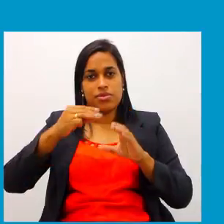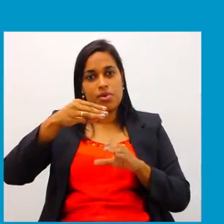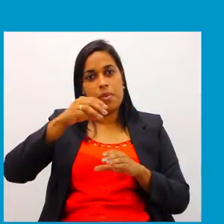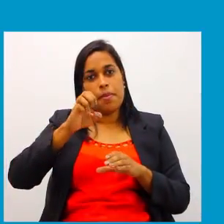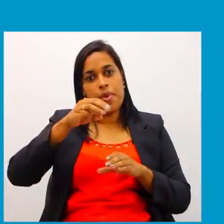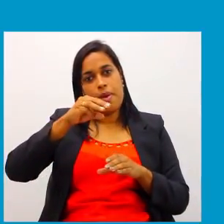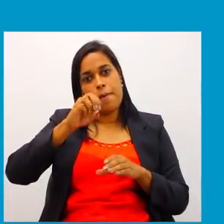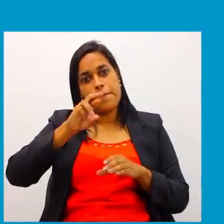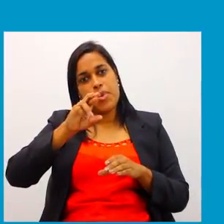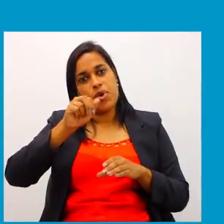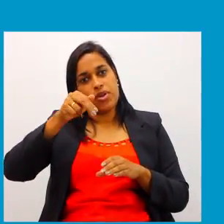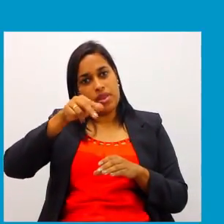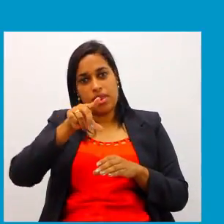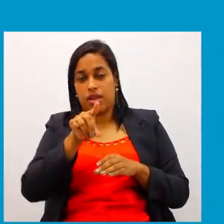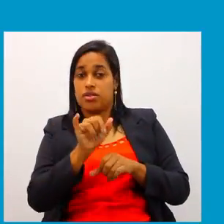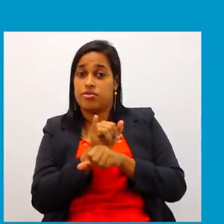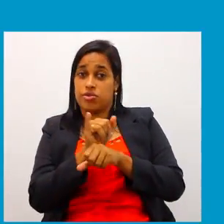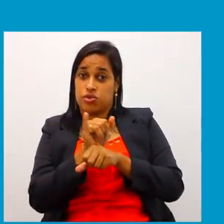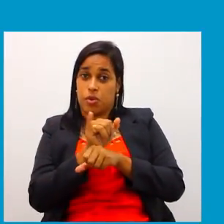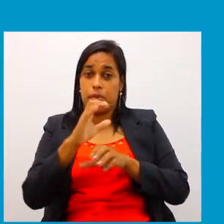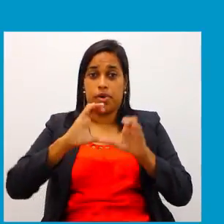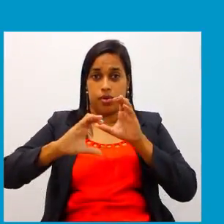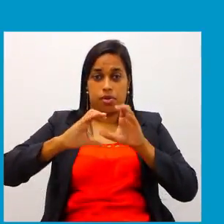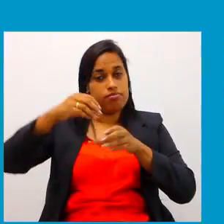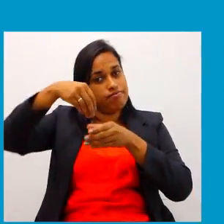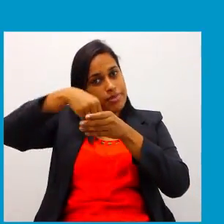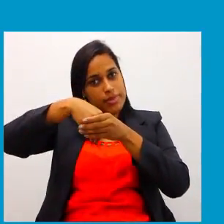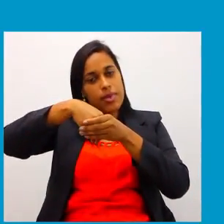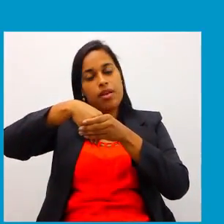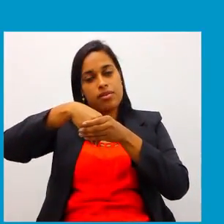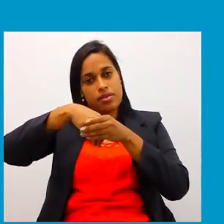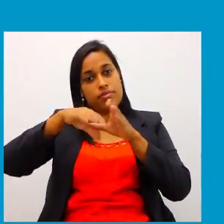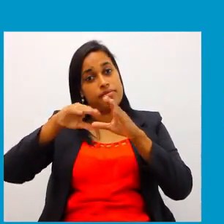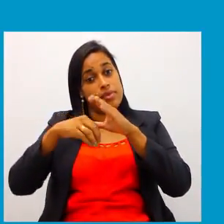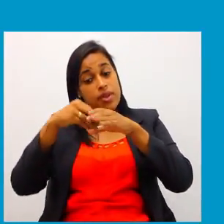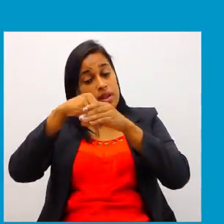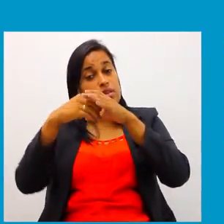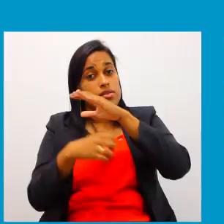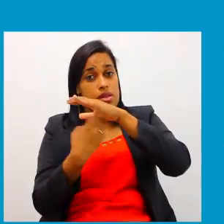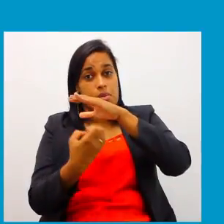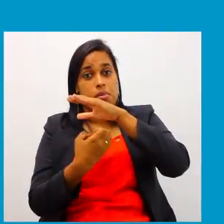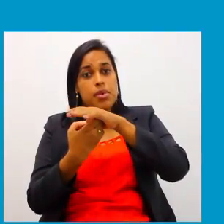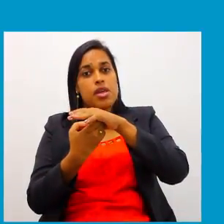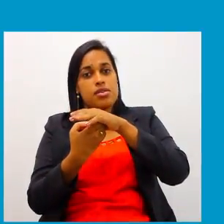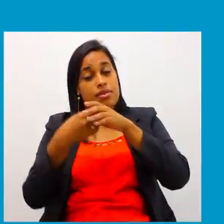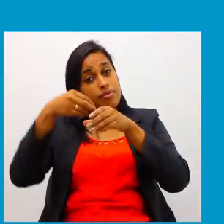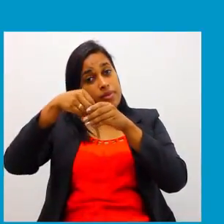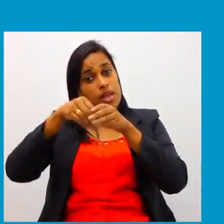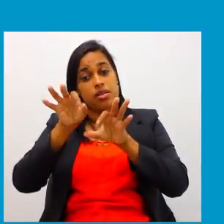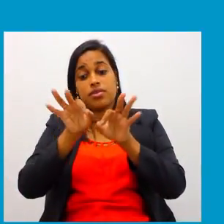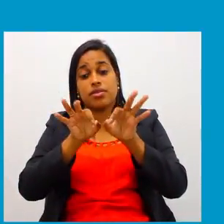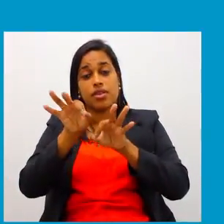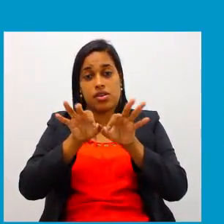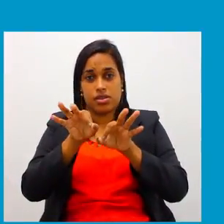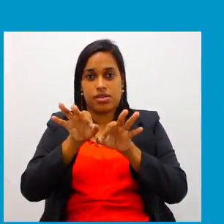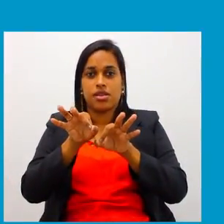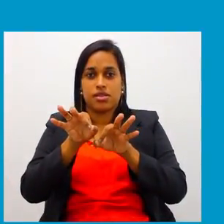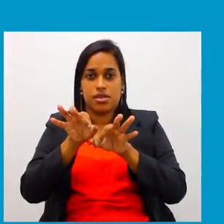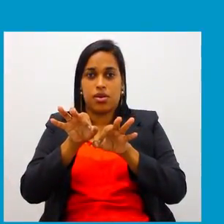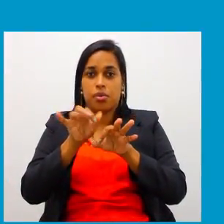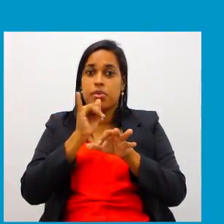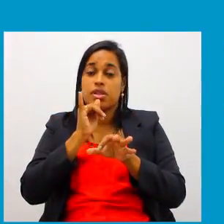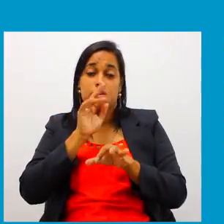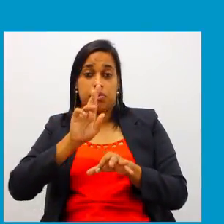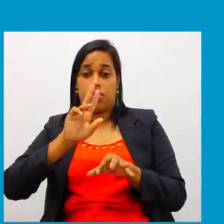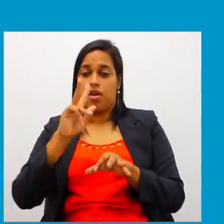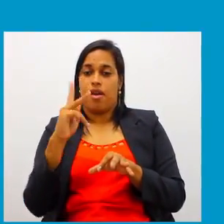aquele, lembra que eu falei para você, é aquele instrumento de comunicação interna e ele é muito comum dentro da operação comercial, mas é muito comum também, por